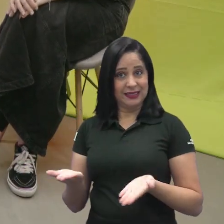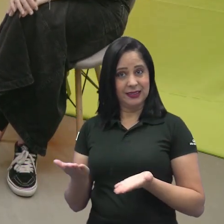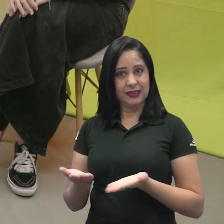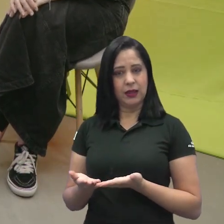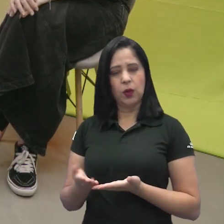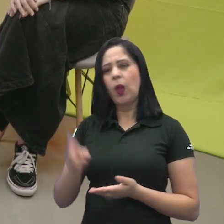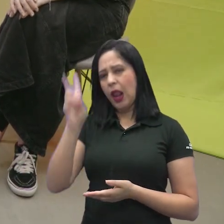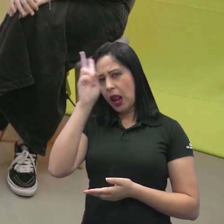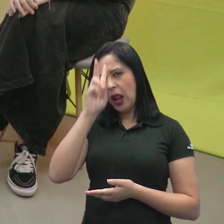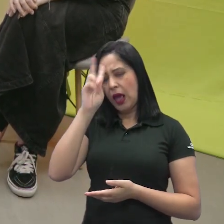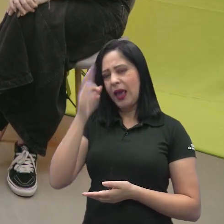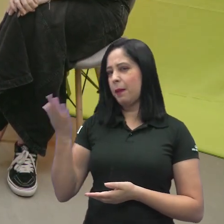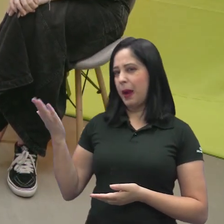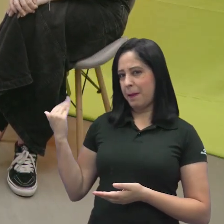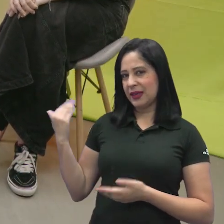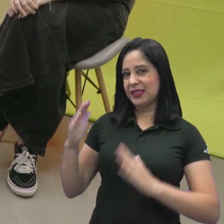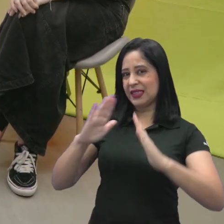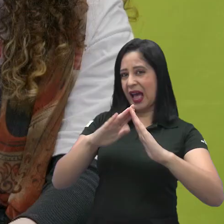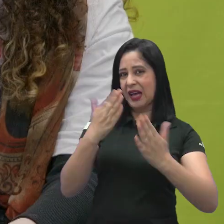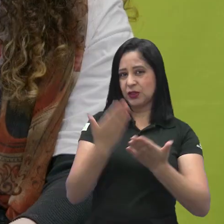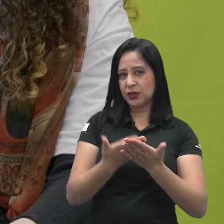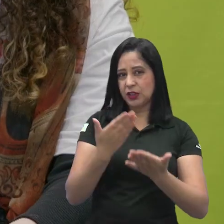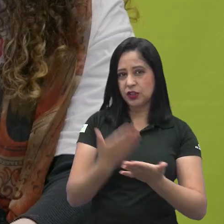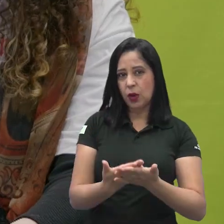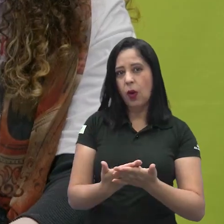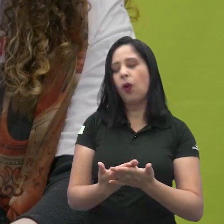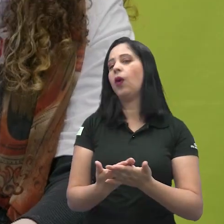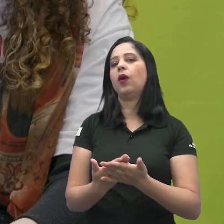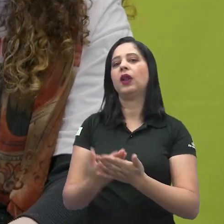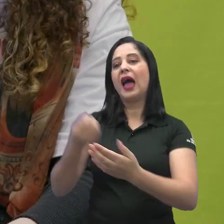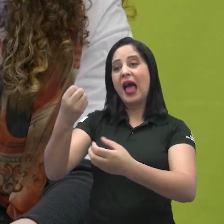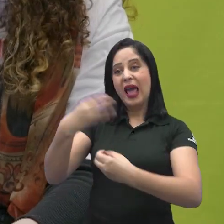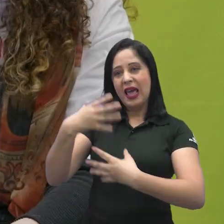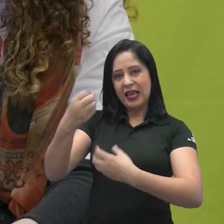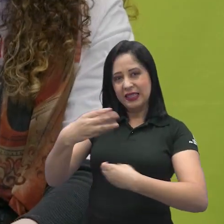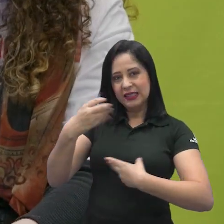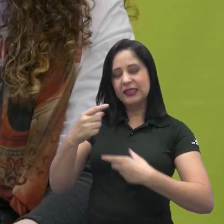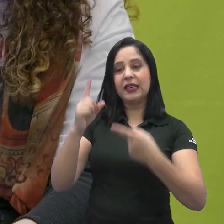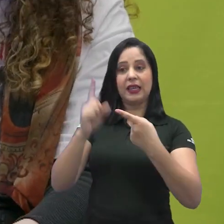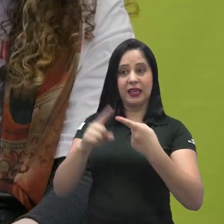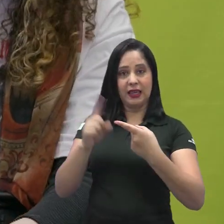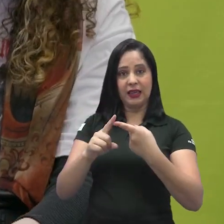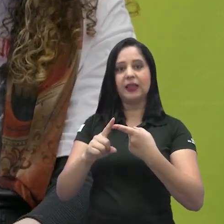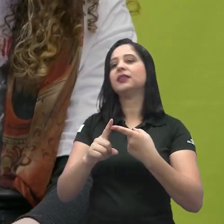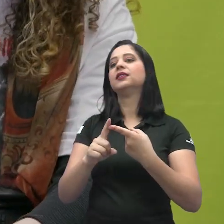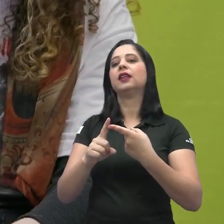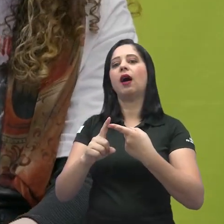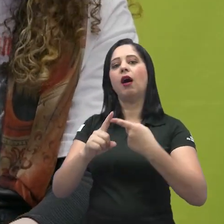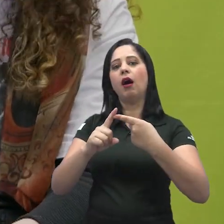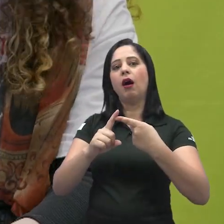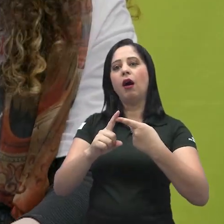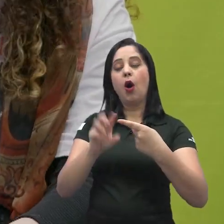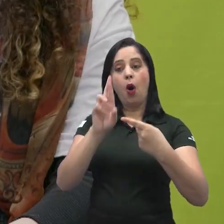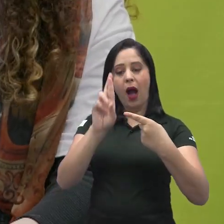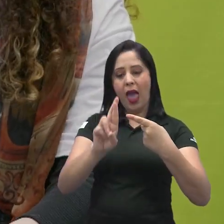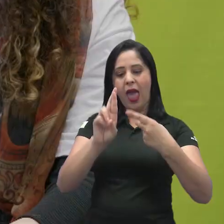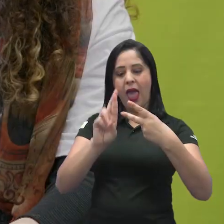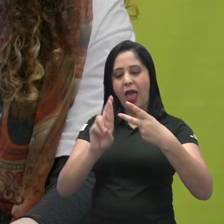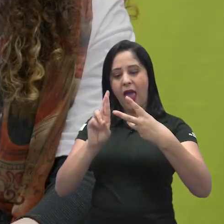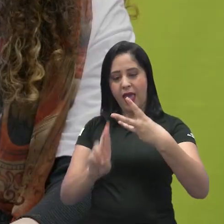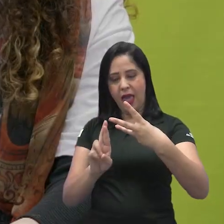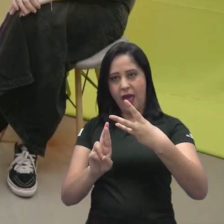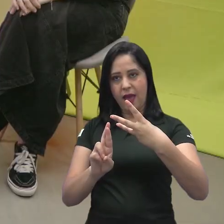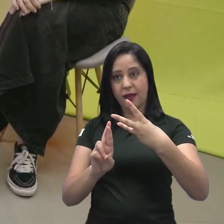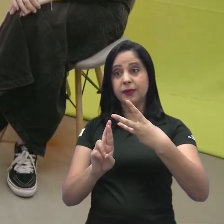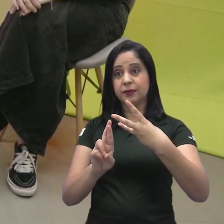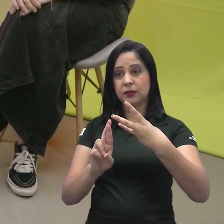lembra quando a gente estava na escola e a gente tem aula de sustentabilidade e aí fala lá sobre os 3 R's? Reduzir, reutilizar e reciclar? O